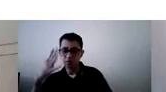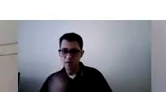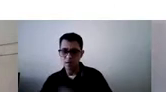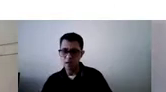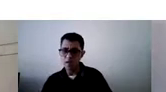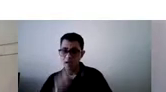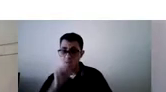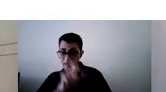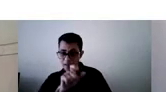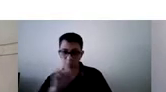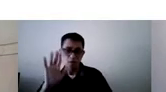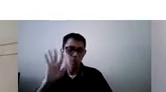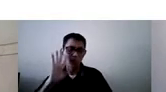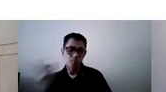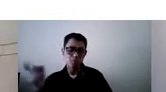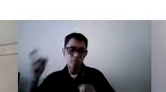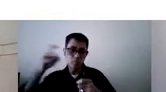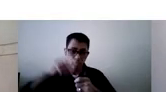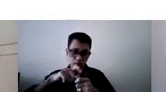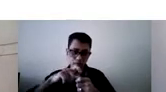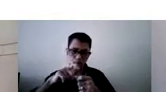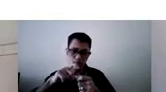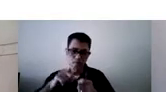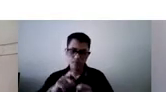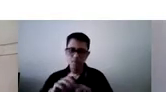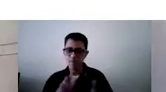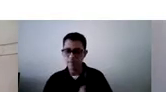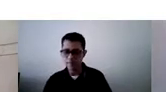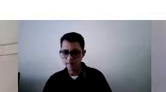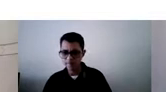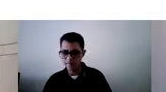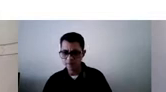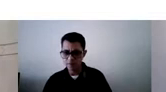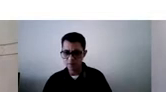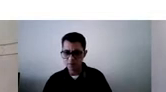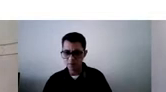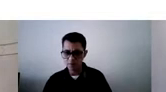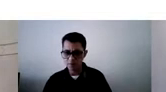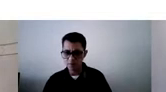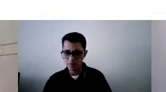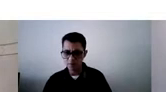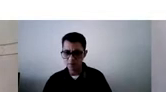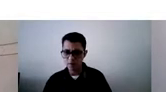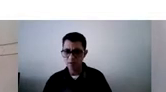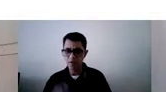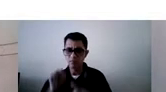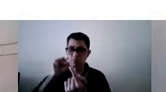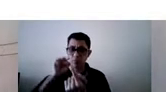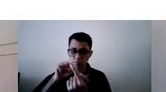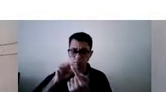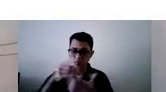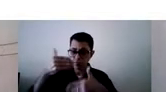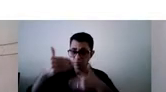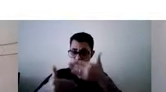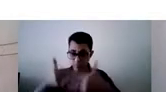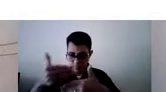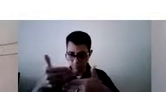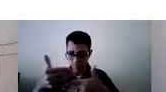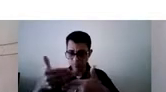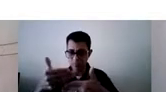Então, aqui a gente vai voltar também falar um pouquinho, quando a gente pensa nesse ponto do